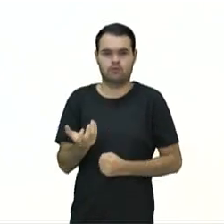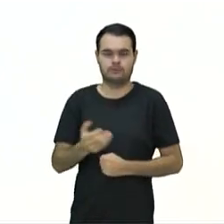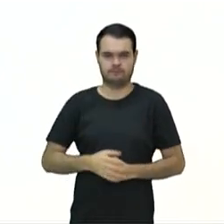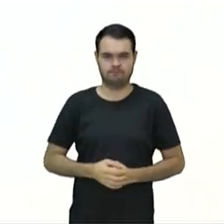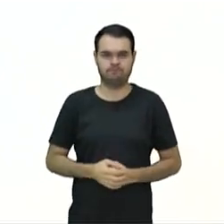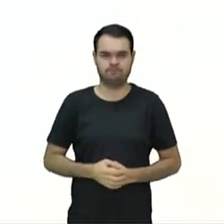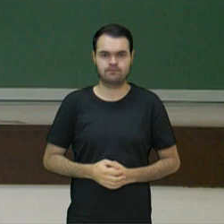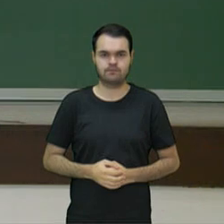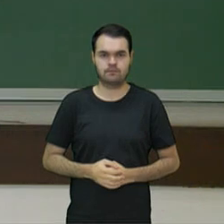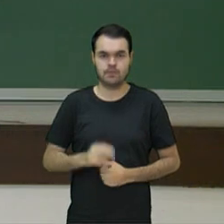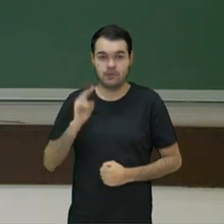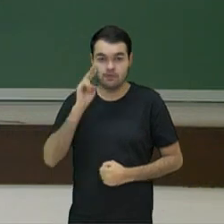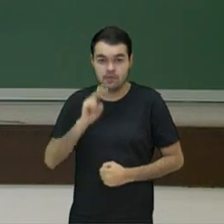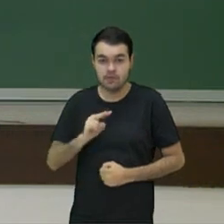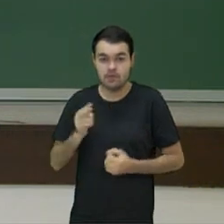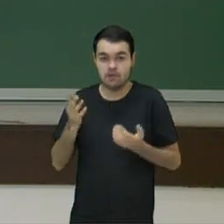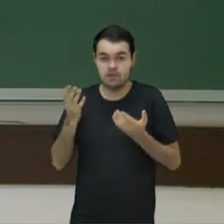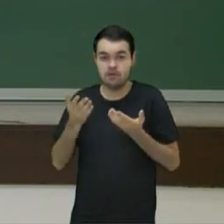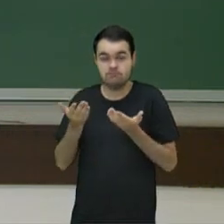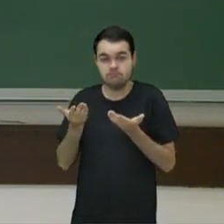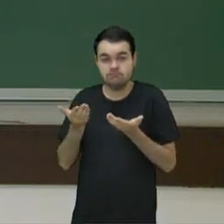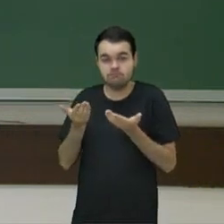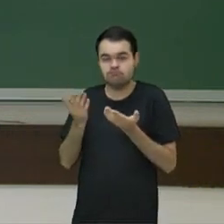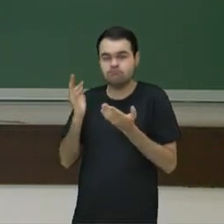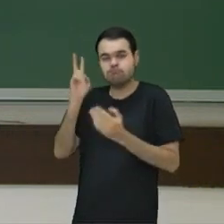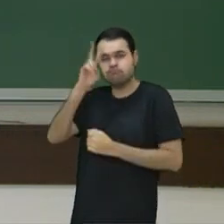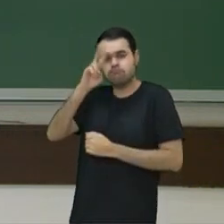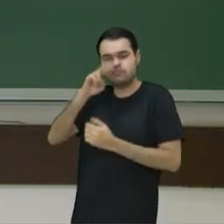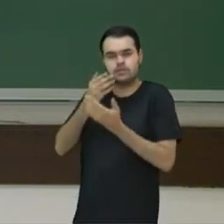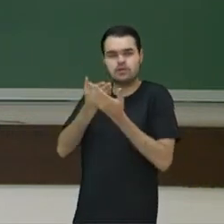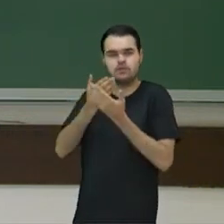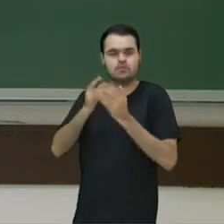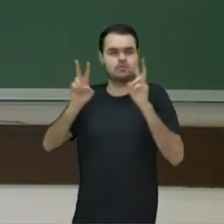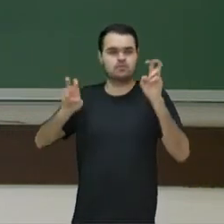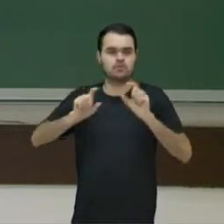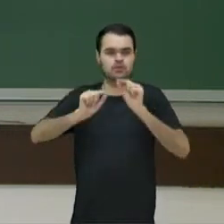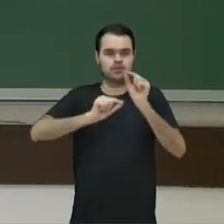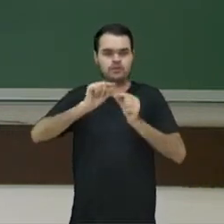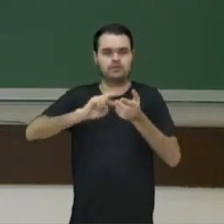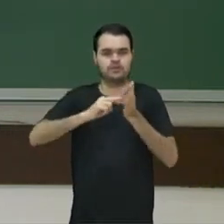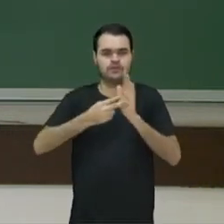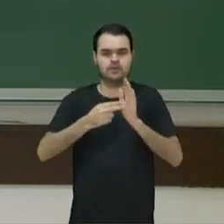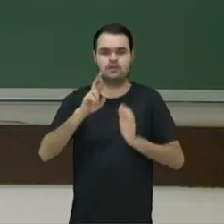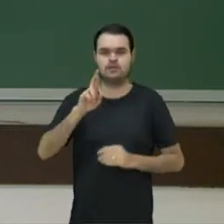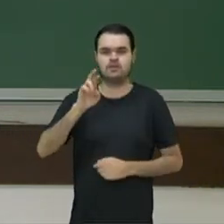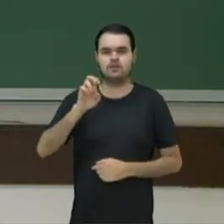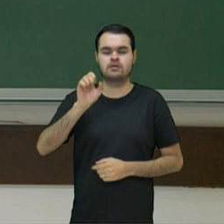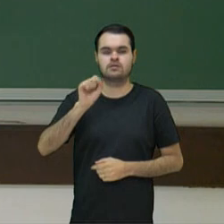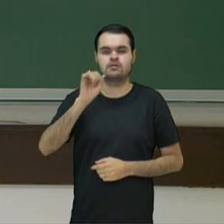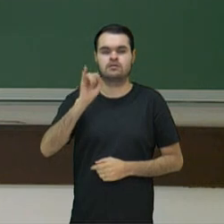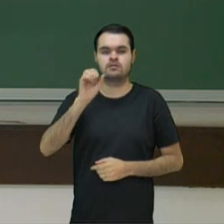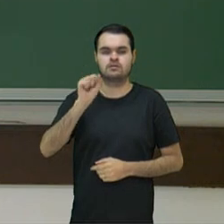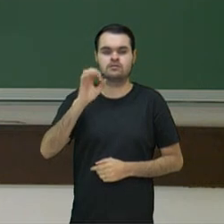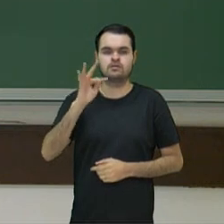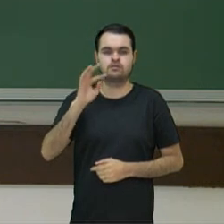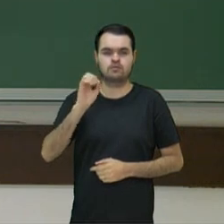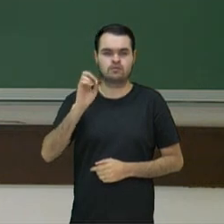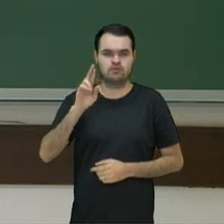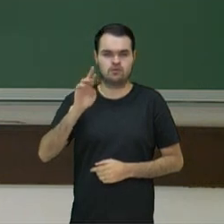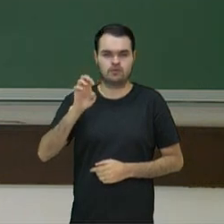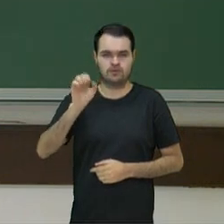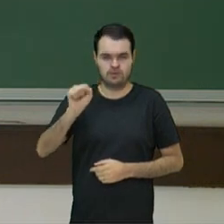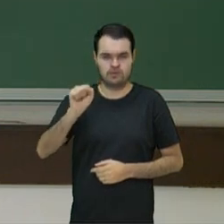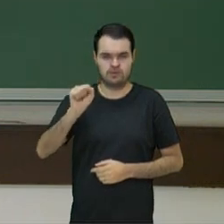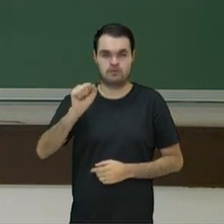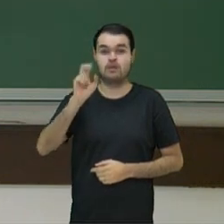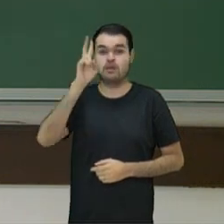Também fazendo uma retomada aqui da definição de resistores. Retomada que foi vista